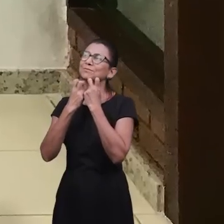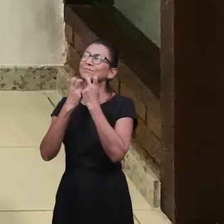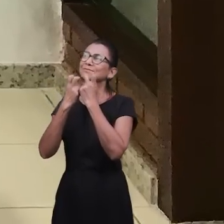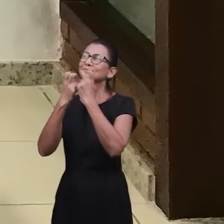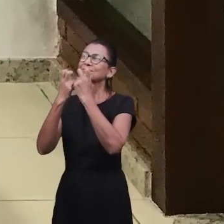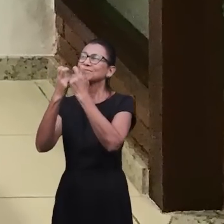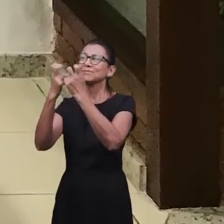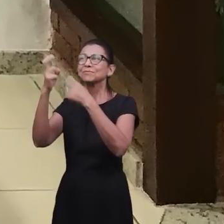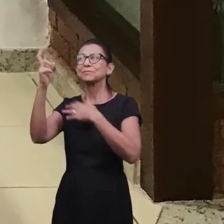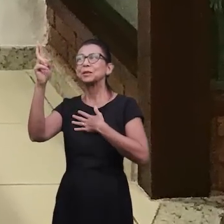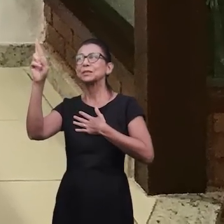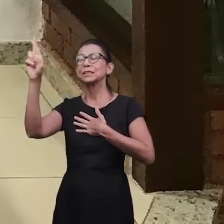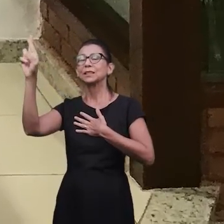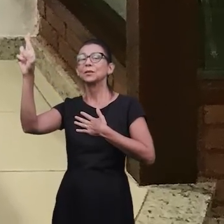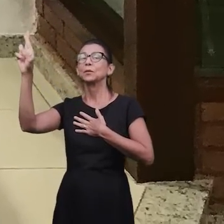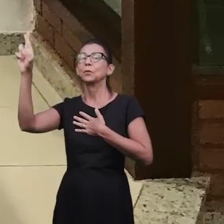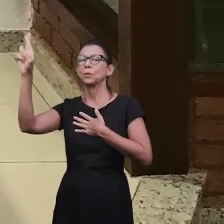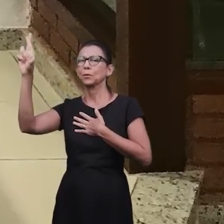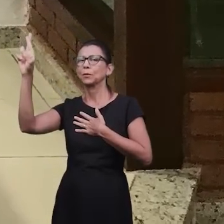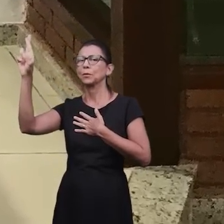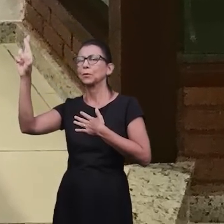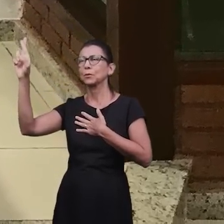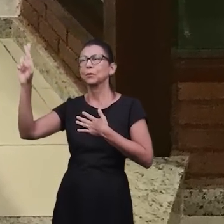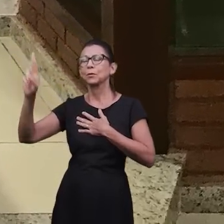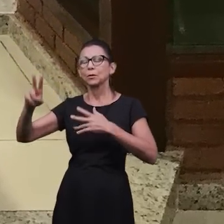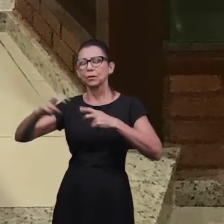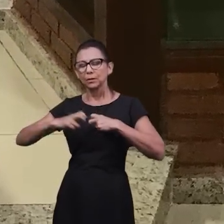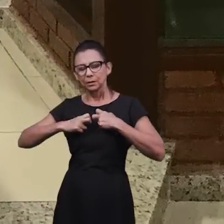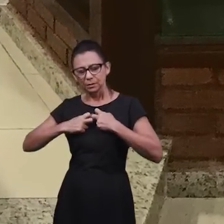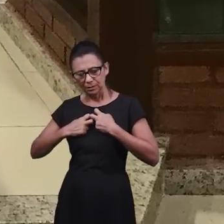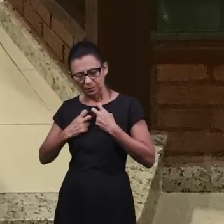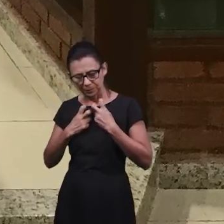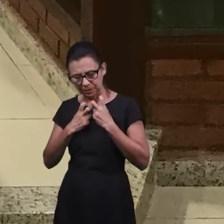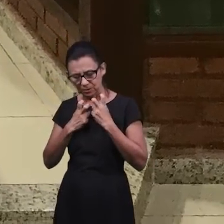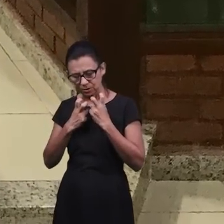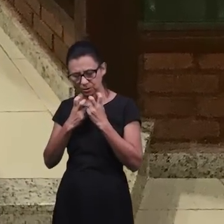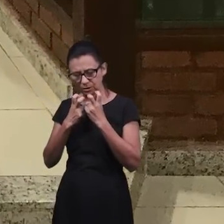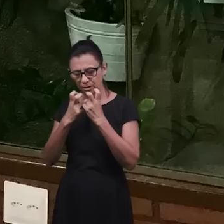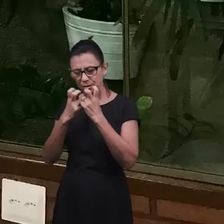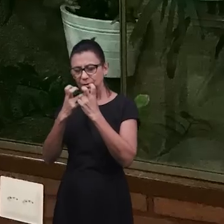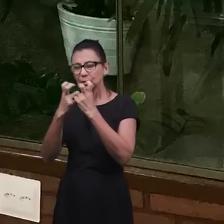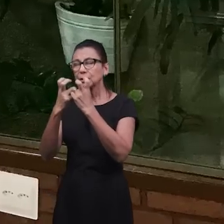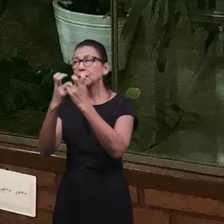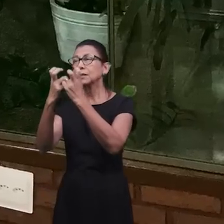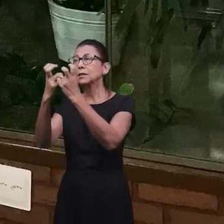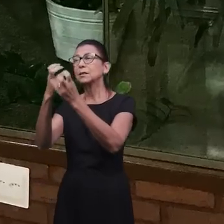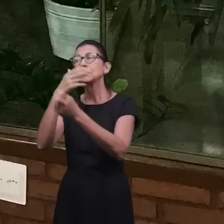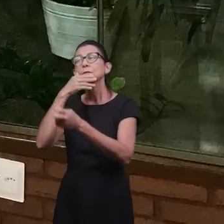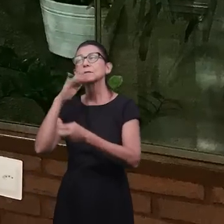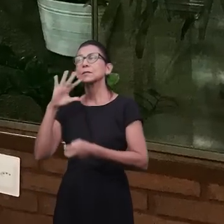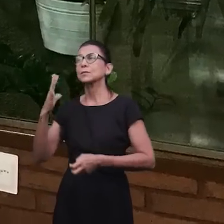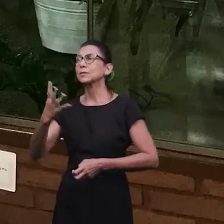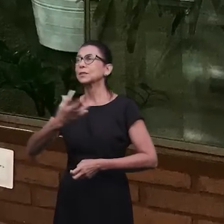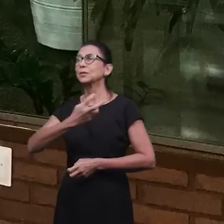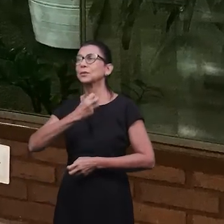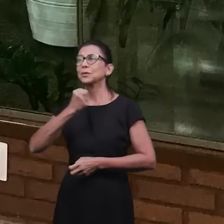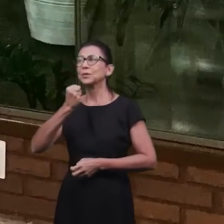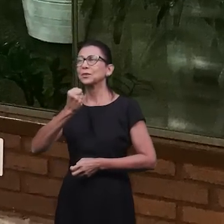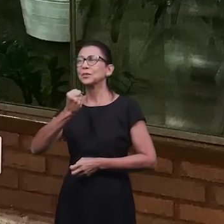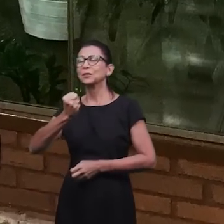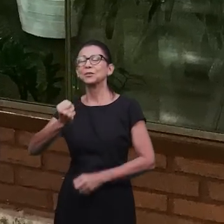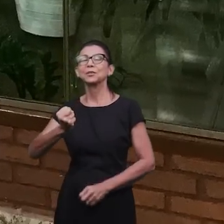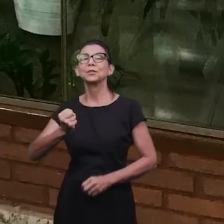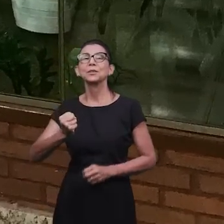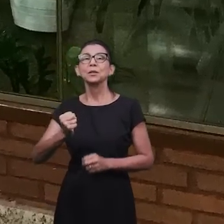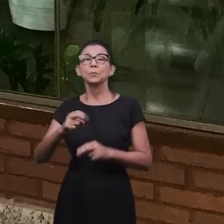libertar. Clamo a Ti, ó meu Senhor. Clamo a Ti,